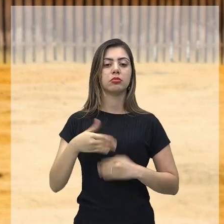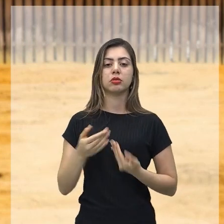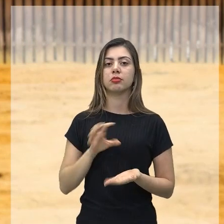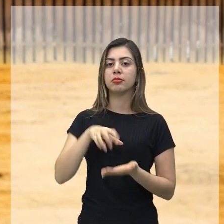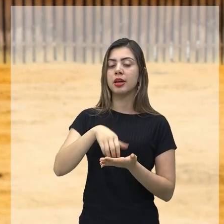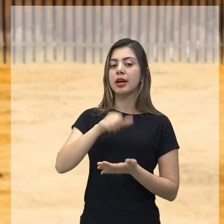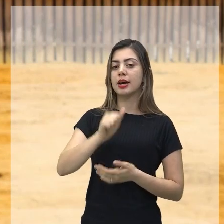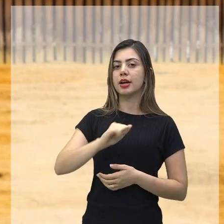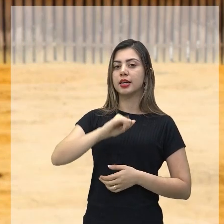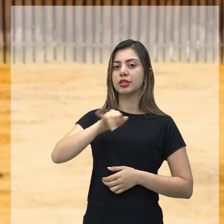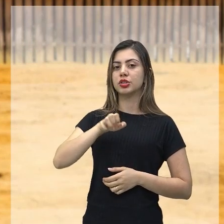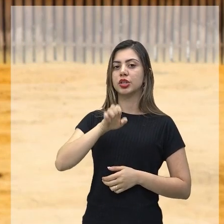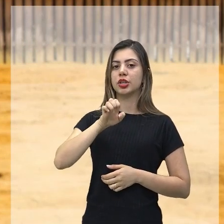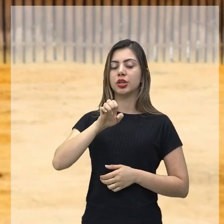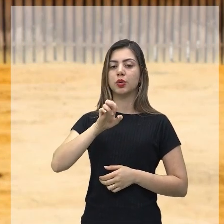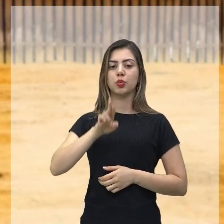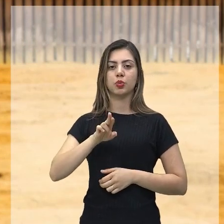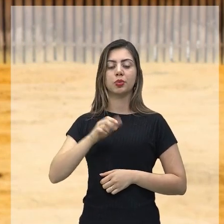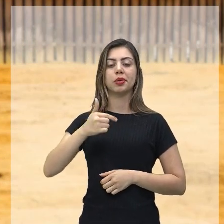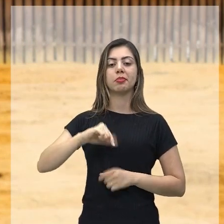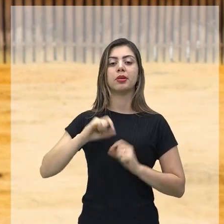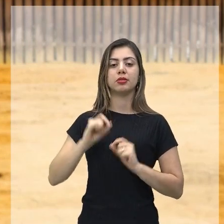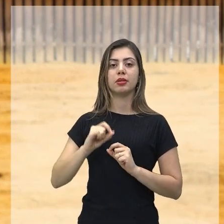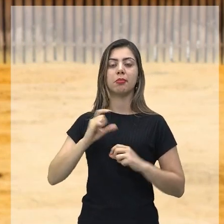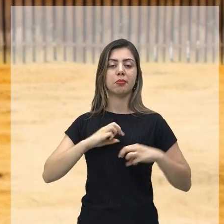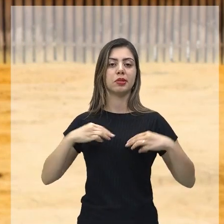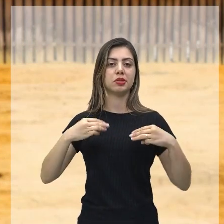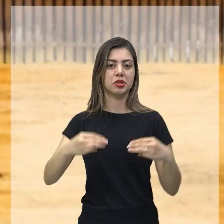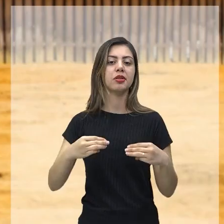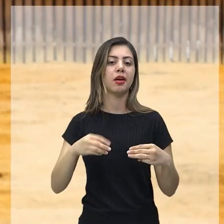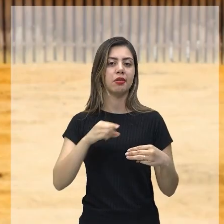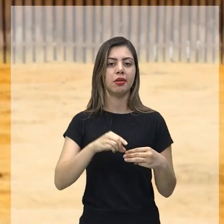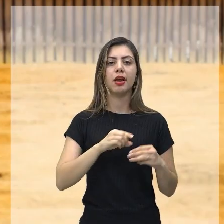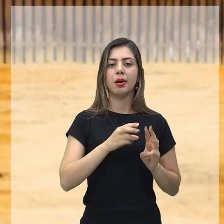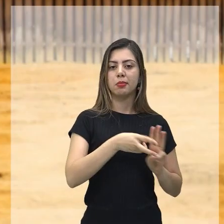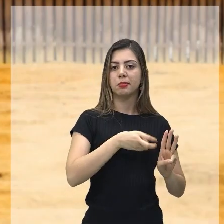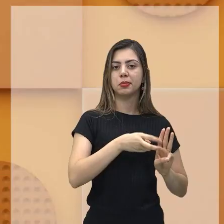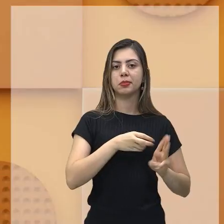AGU e o Ministério dos Povos Indígenas.